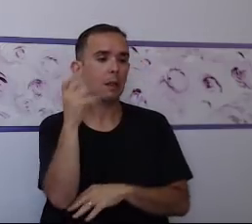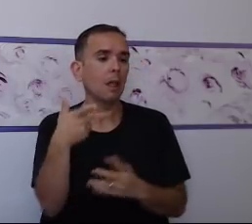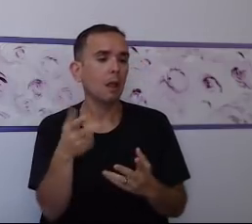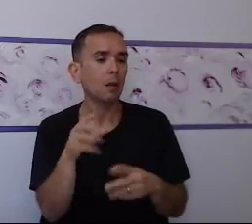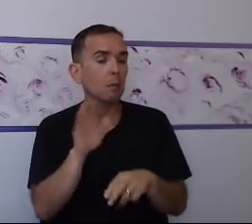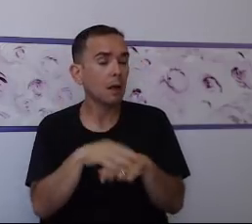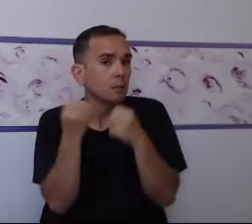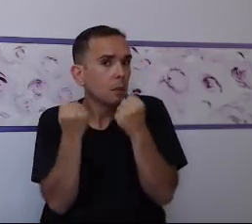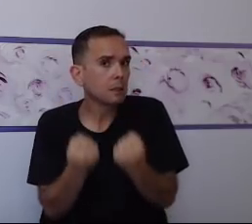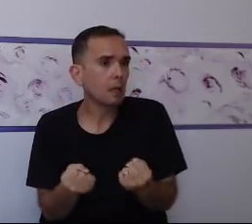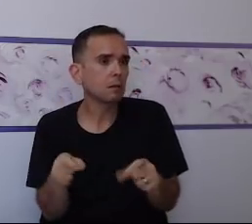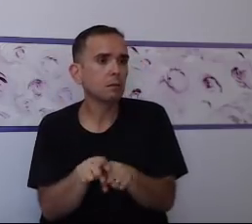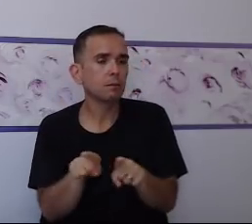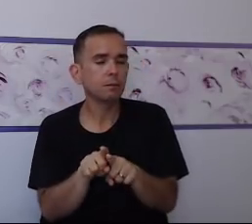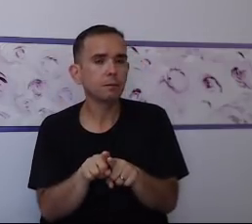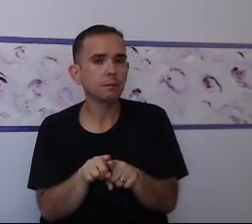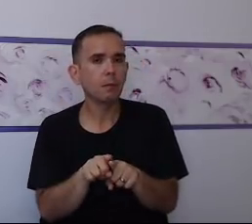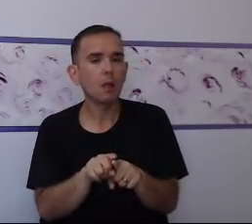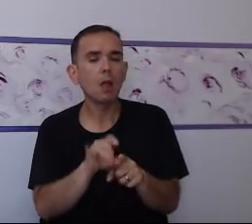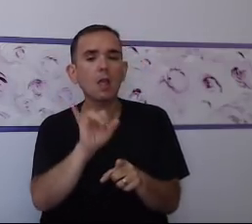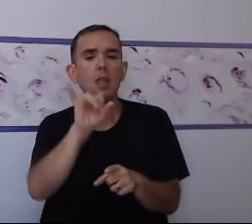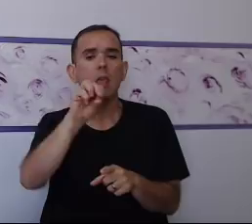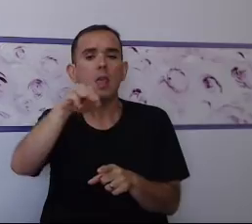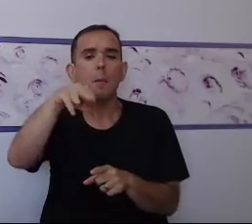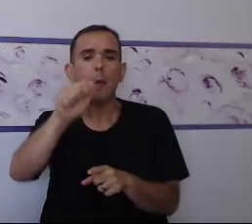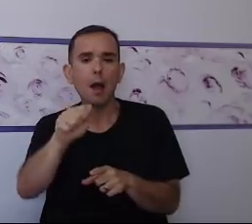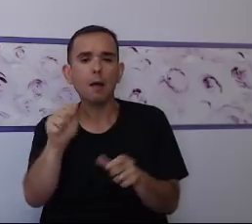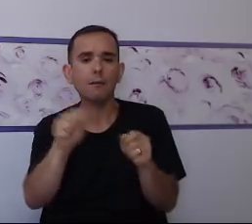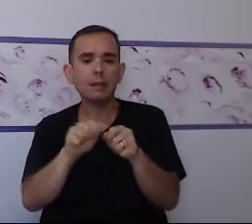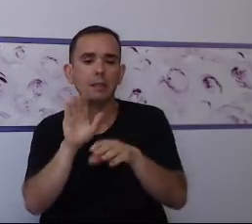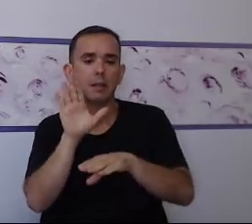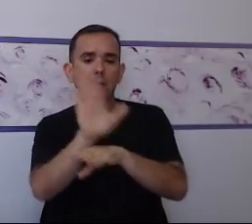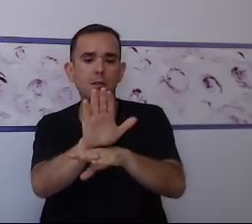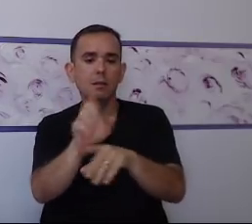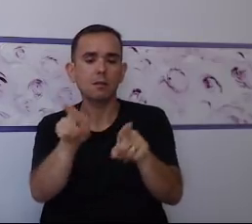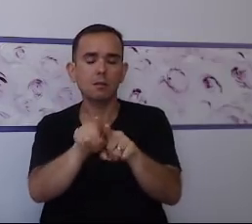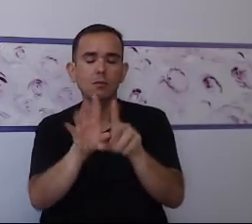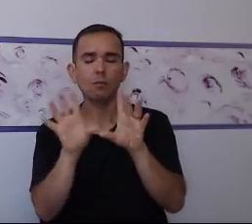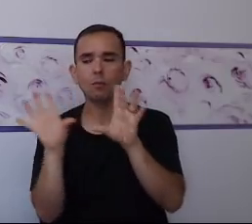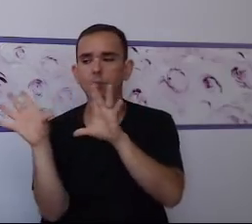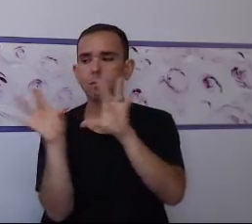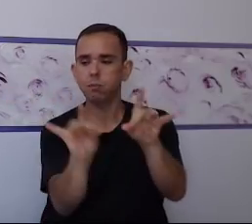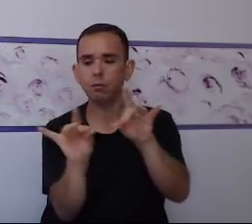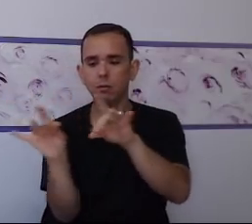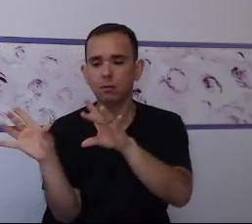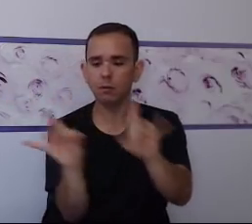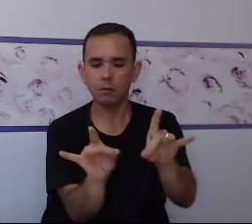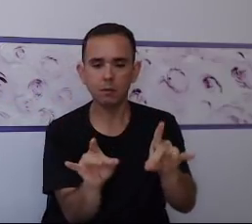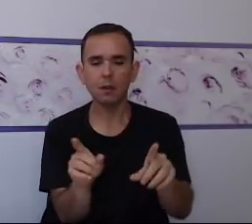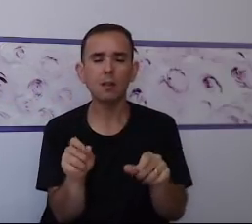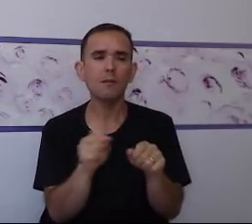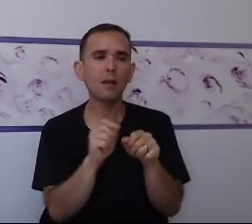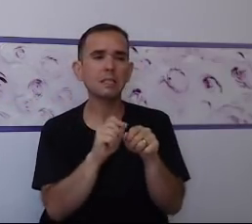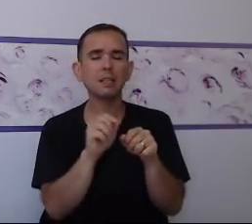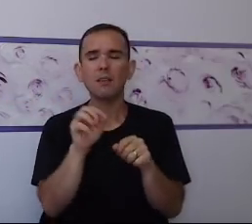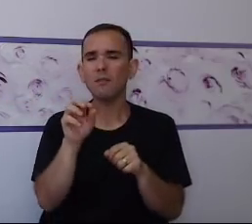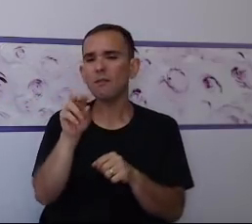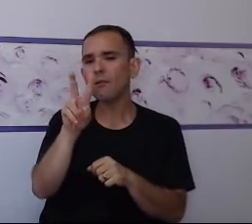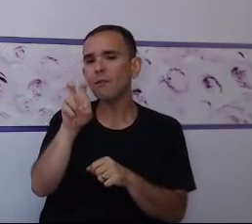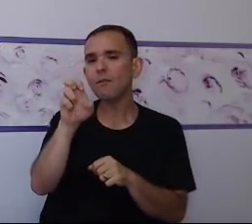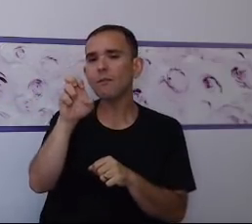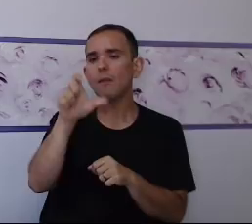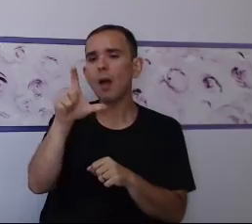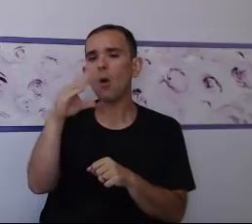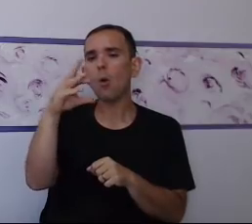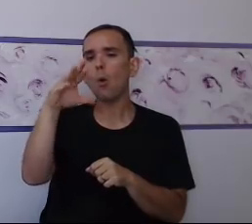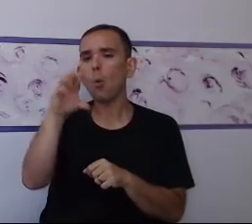pesado. Imantado para trabalhar na plancha de comunicação, né, para ele poder encaixar, ou se eu vou colocar um velcro para poder estimular